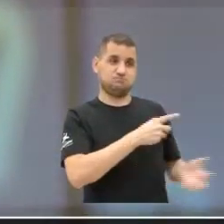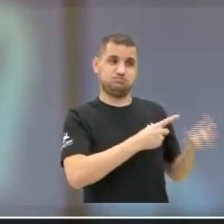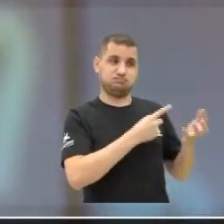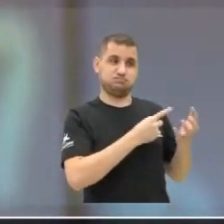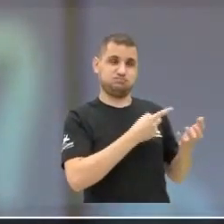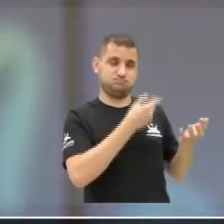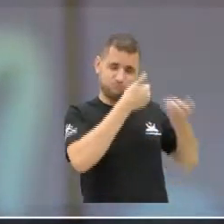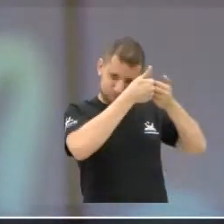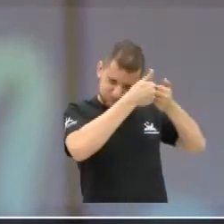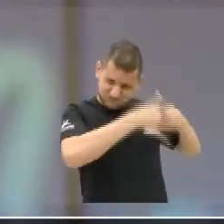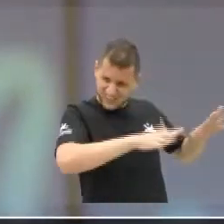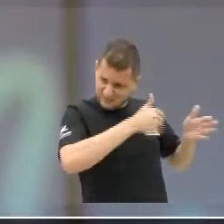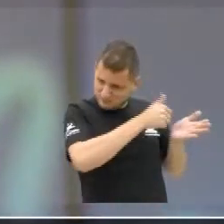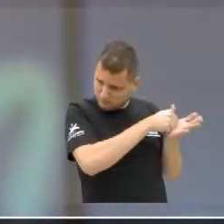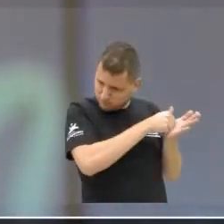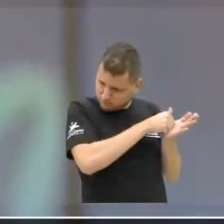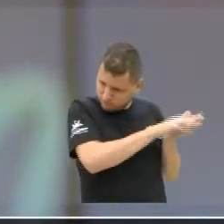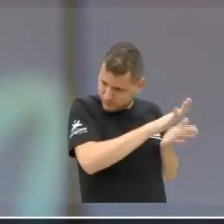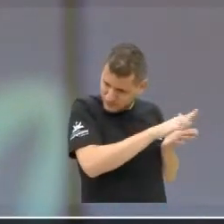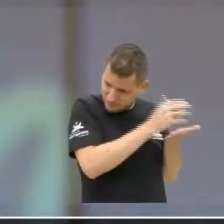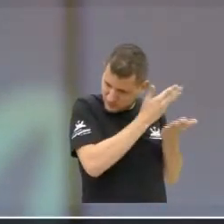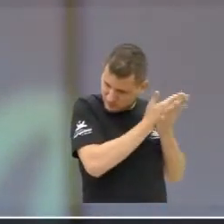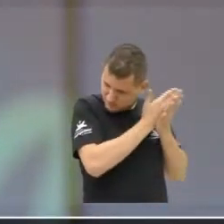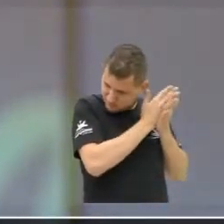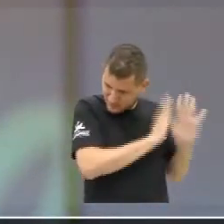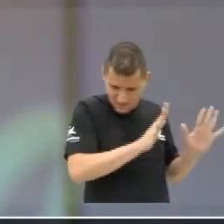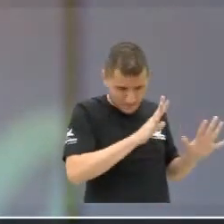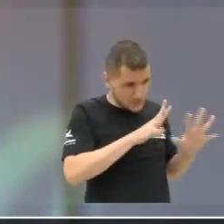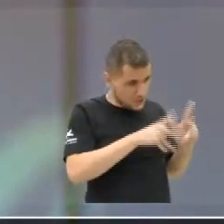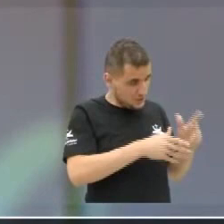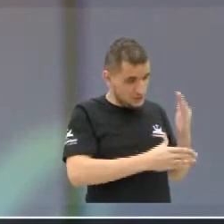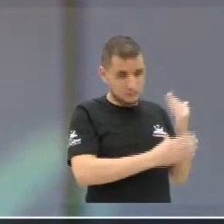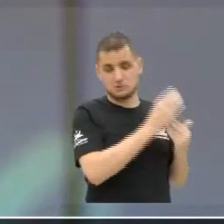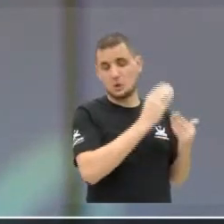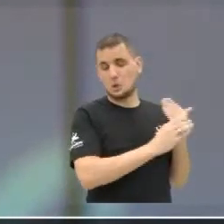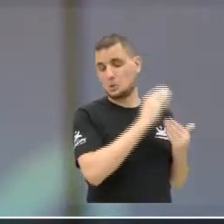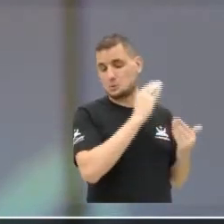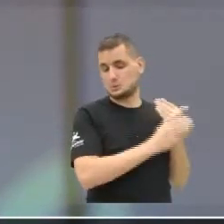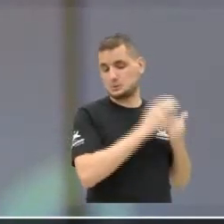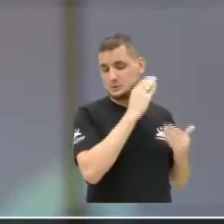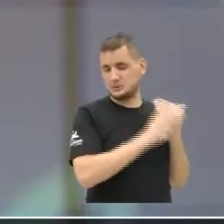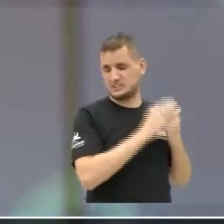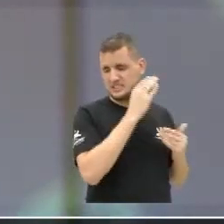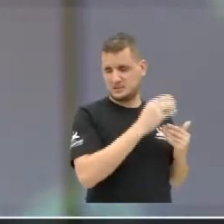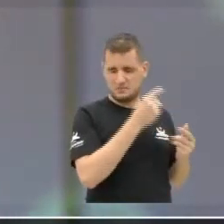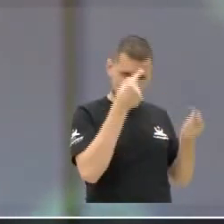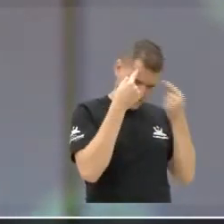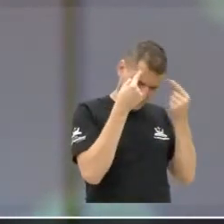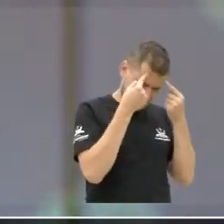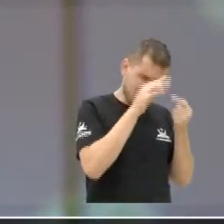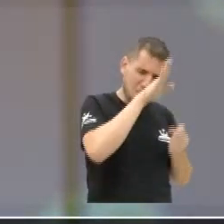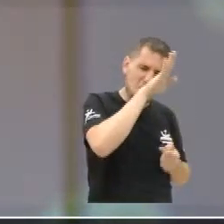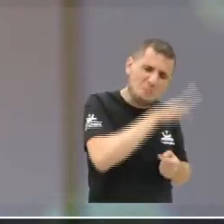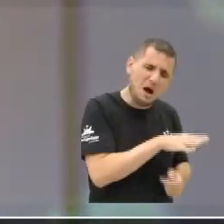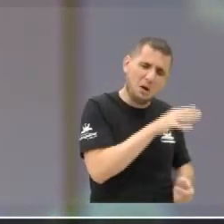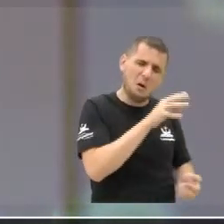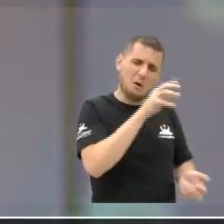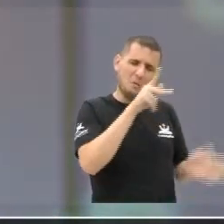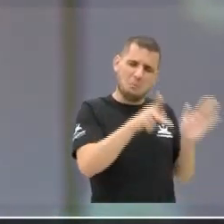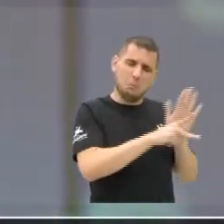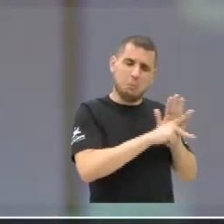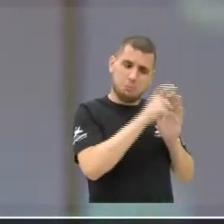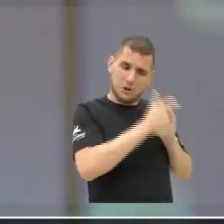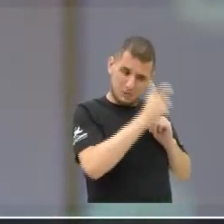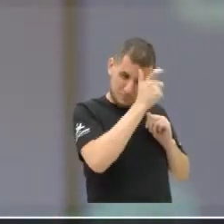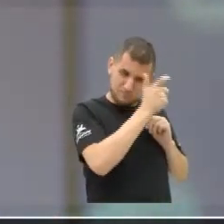agora toda essa sugestão, esses pensamentos malignos que vêm do espírito das